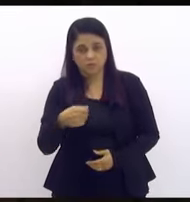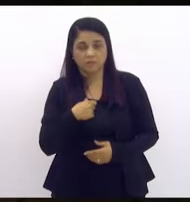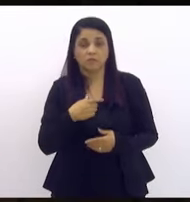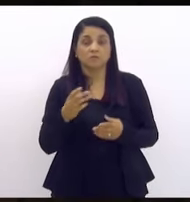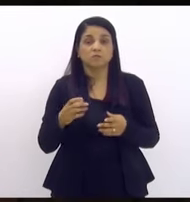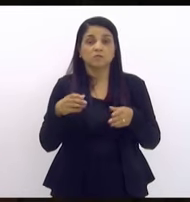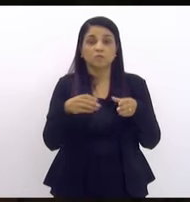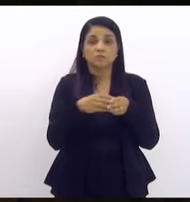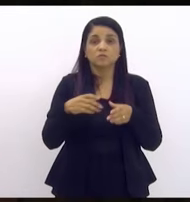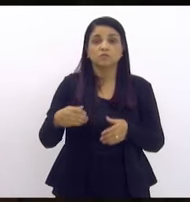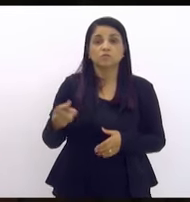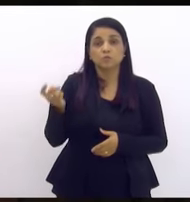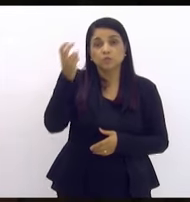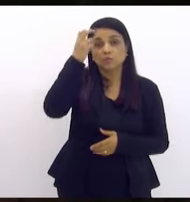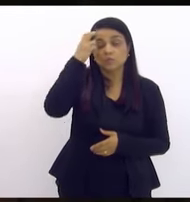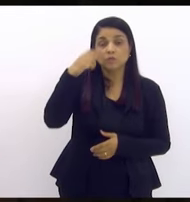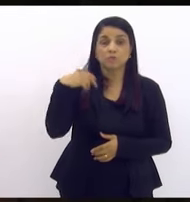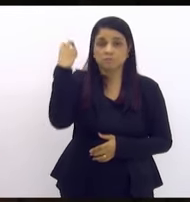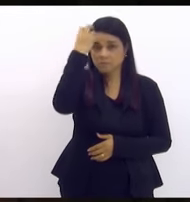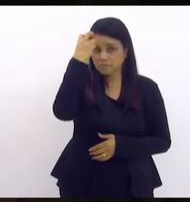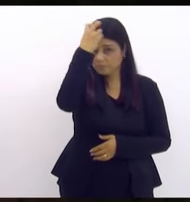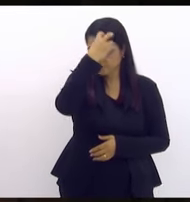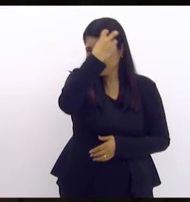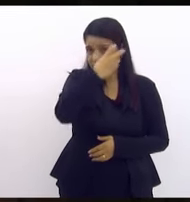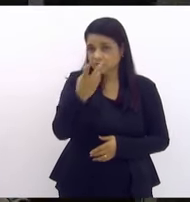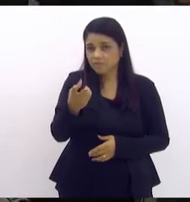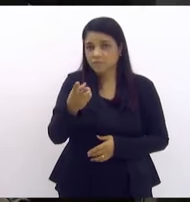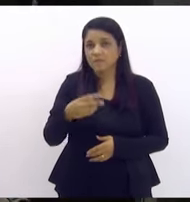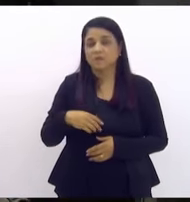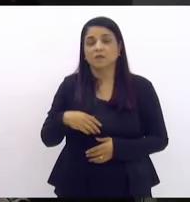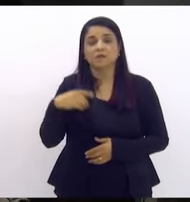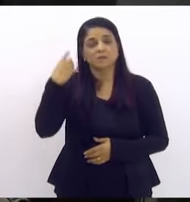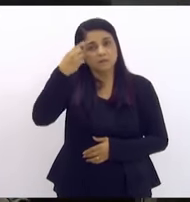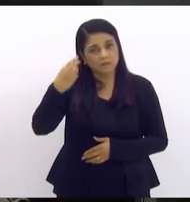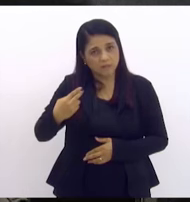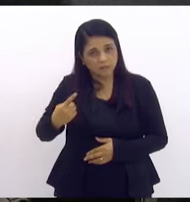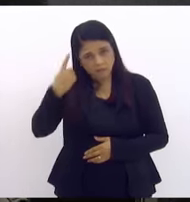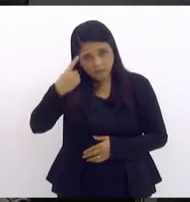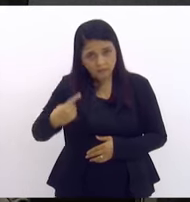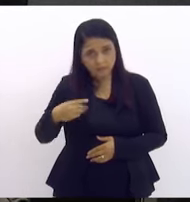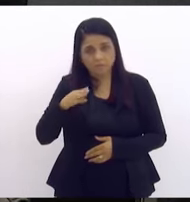de Cultura, deputada Verônica Lima. Deputada Dani Balbi.